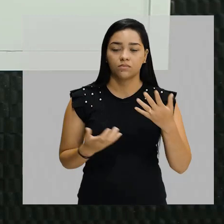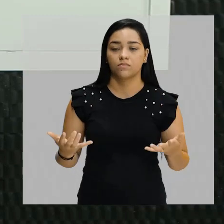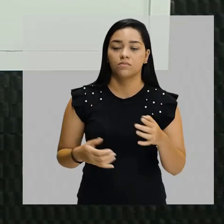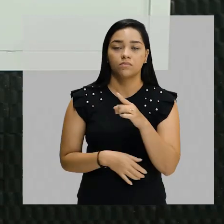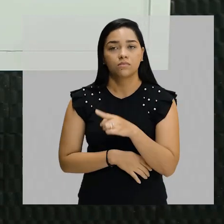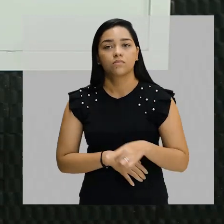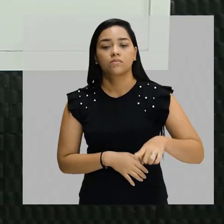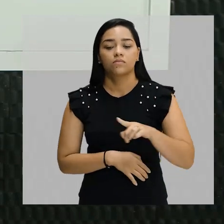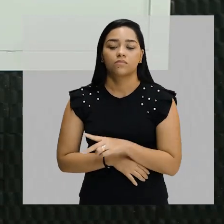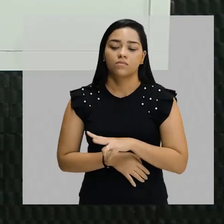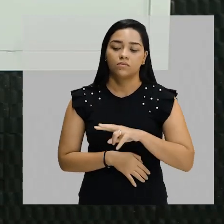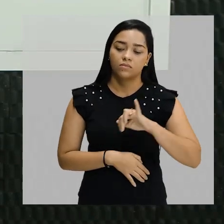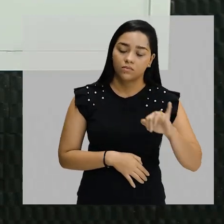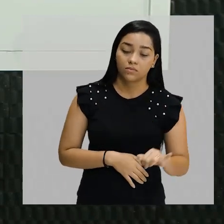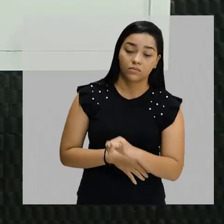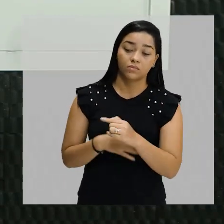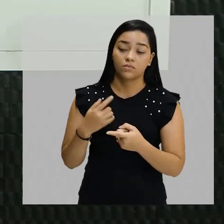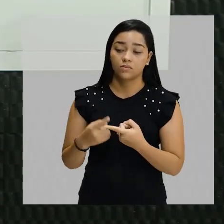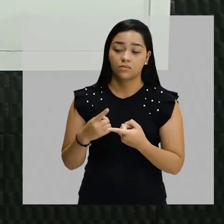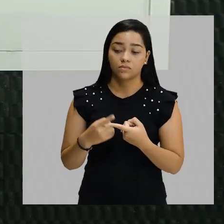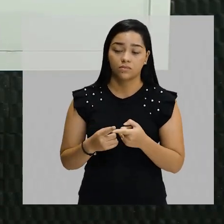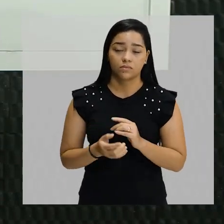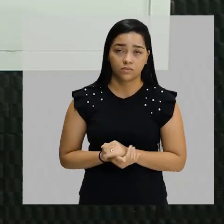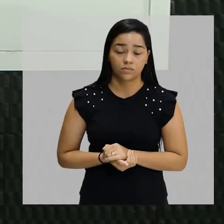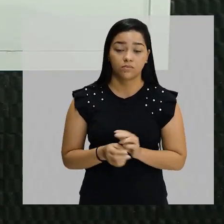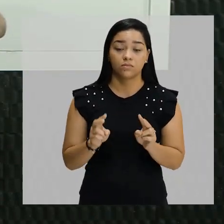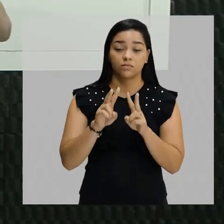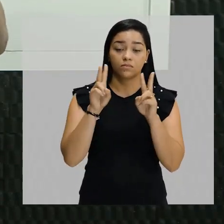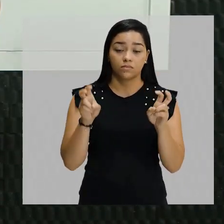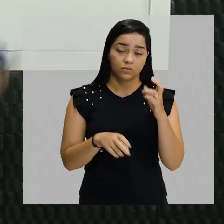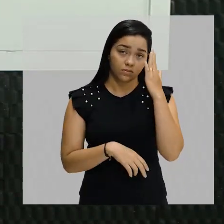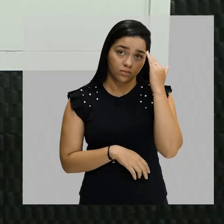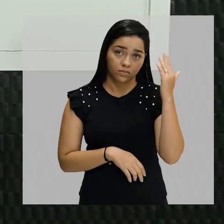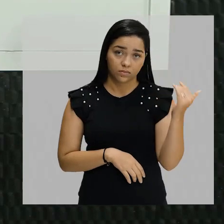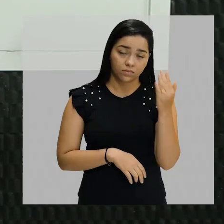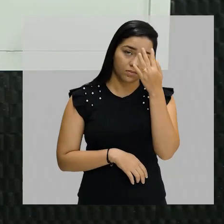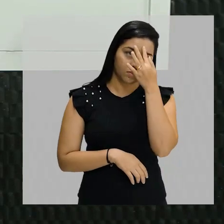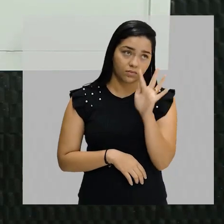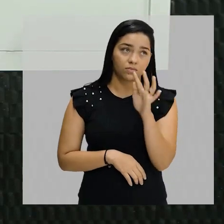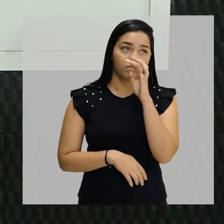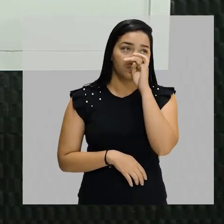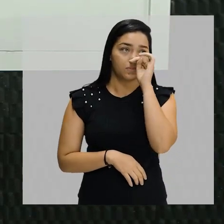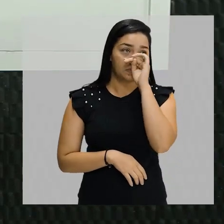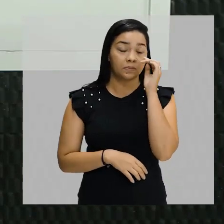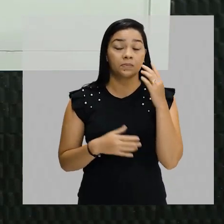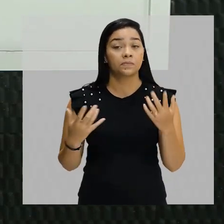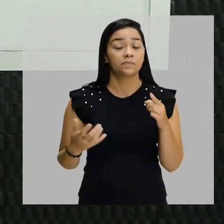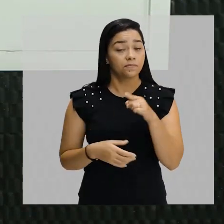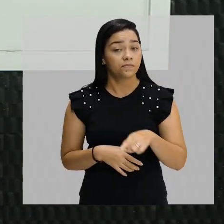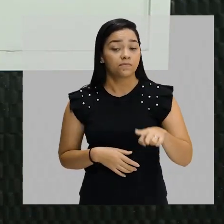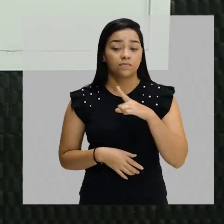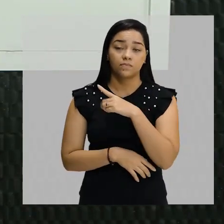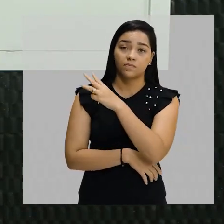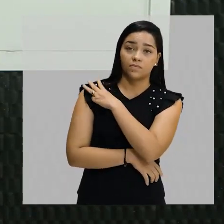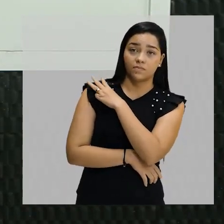vocês vão aproveitar muito porque é um dos temas mais famosos da filosofia tá você que faz